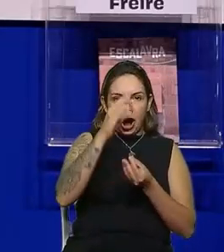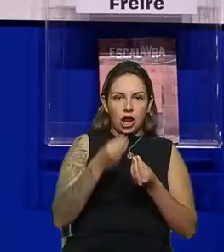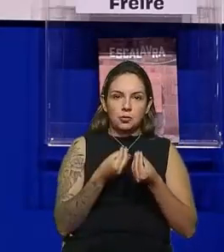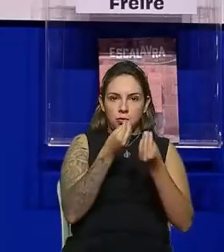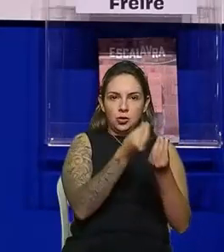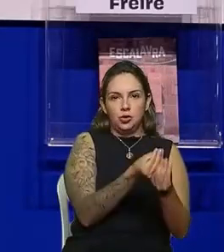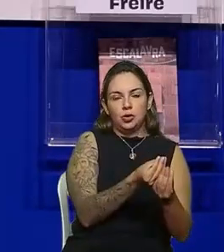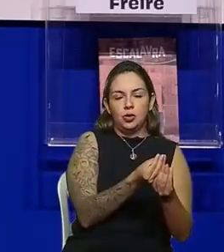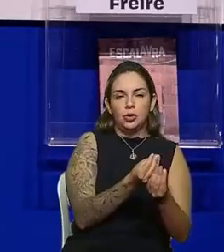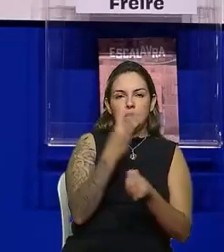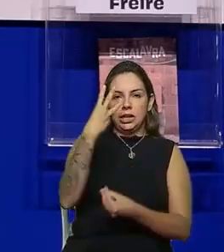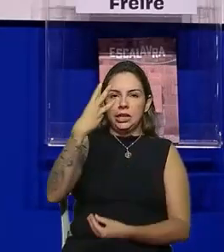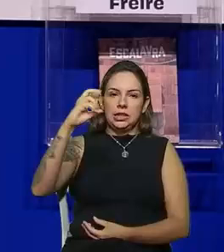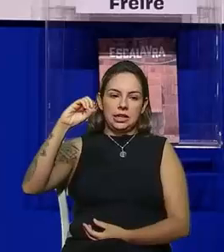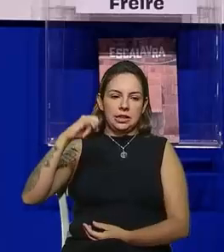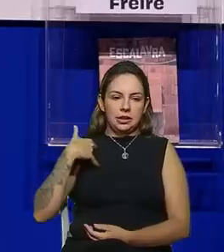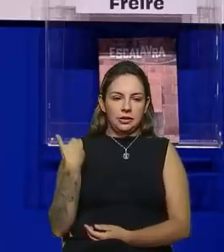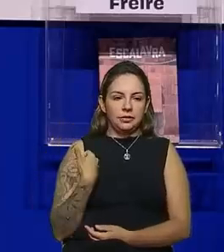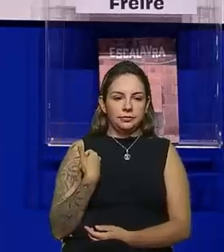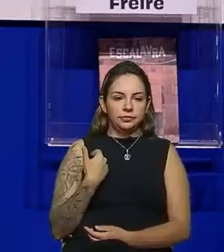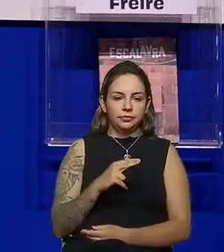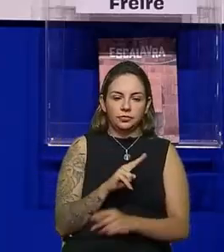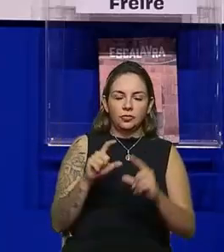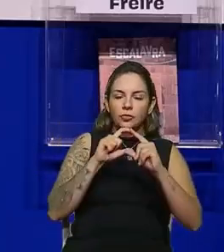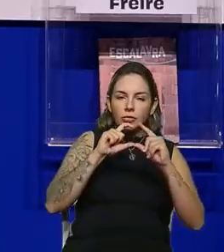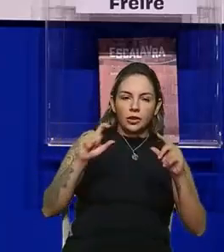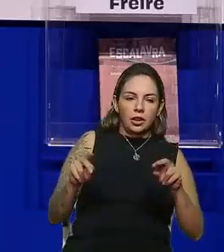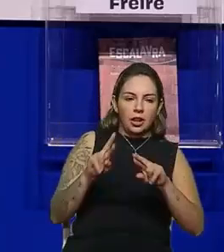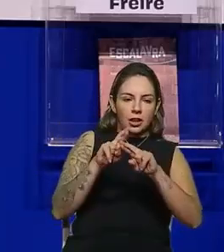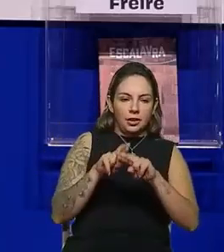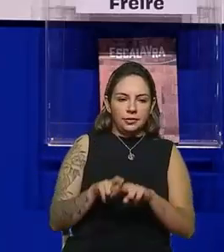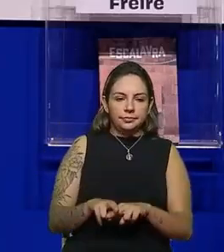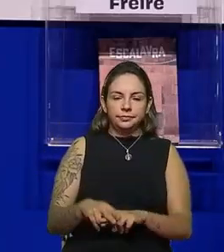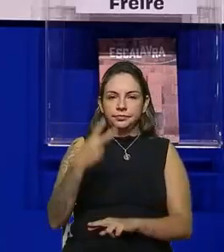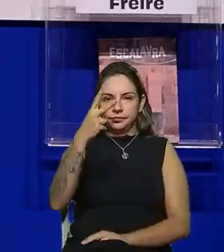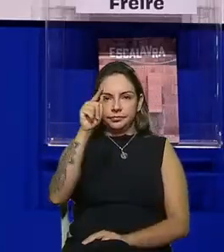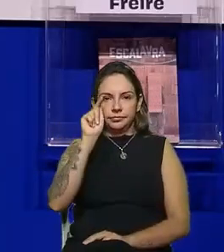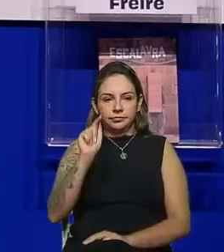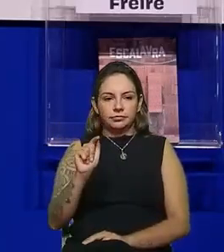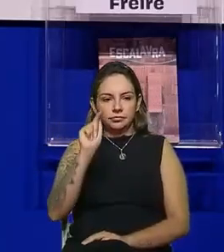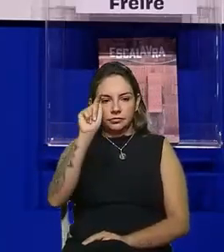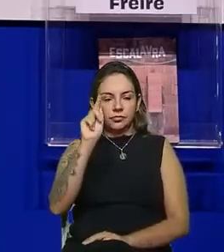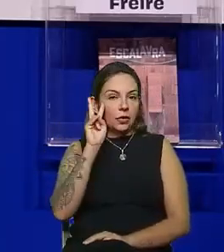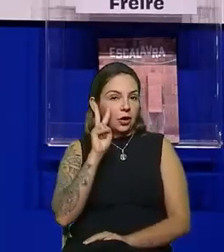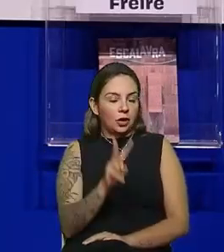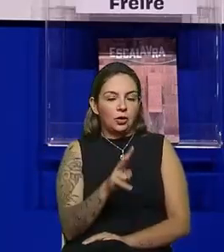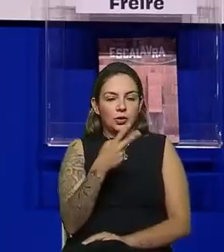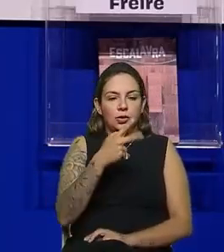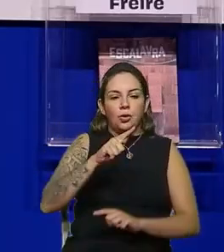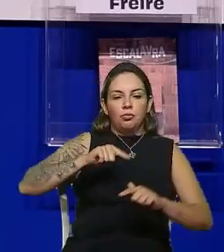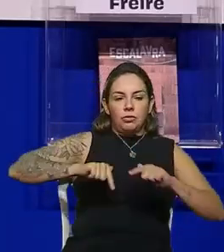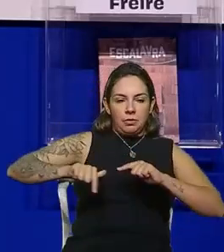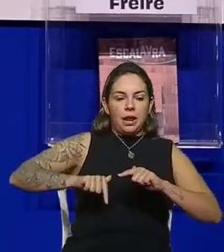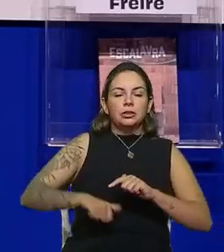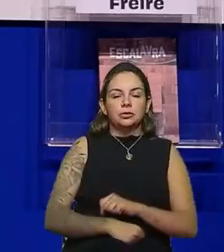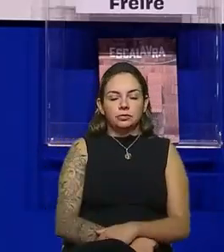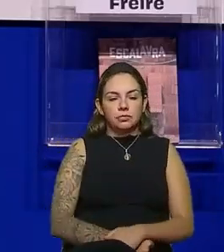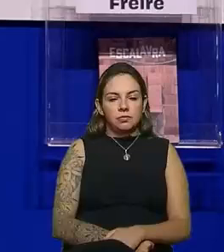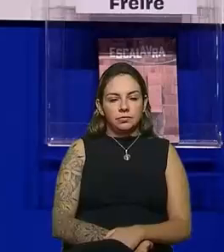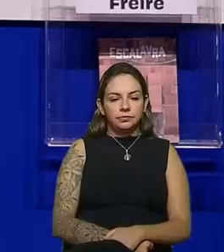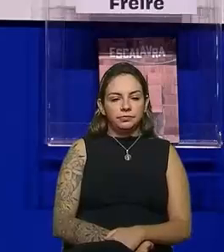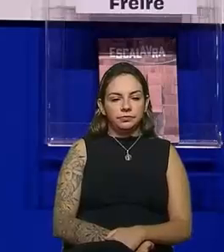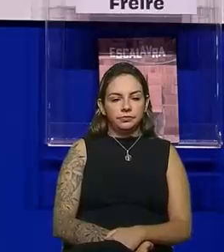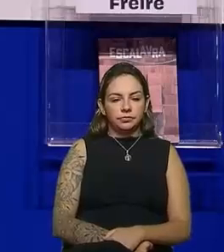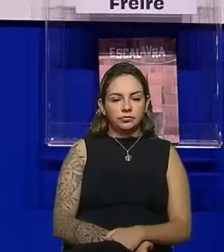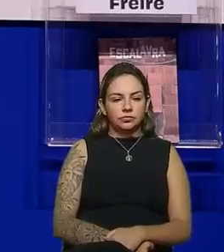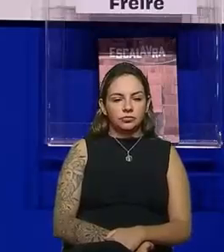Federal de Minas Gerais. A tese se chamava Carlos Drummond de Andrade, Análise da obra. Depois recebeu um